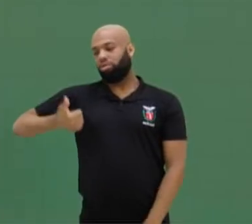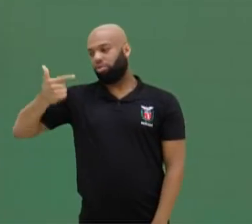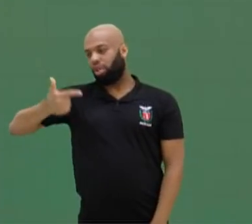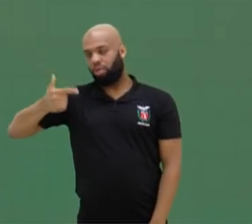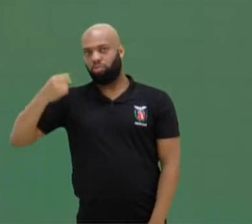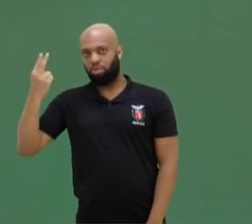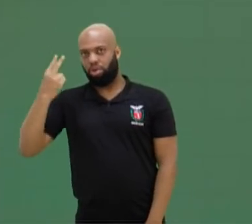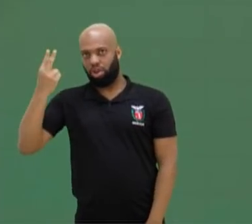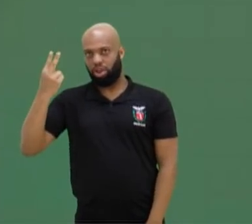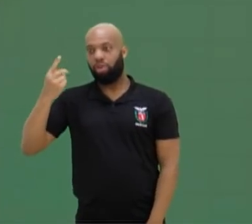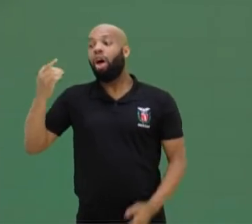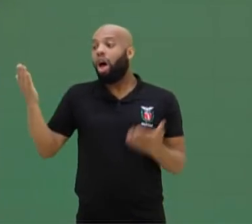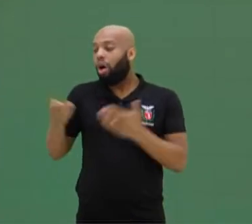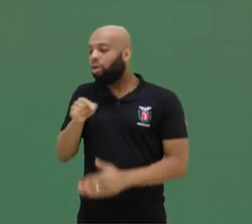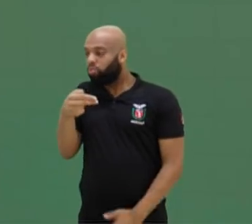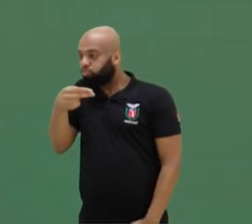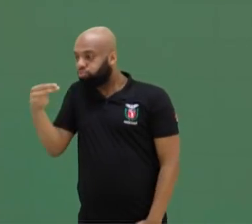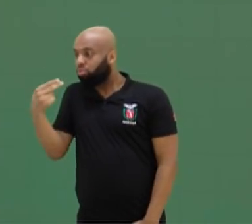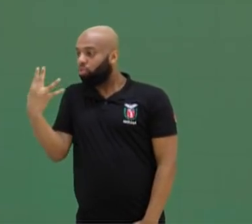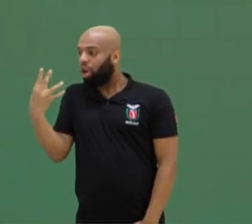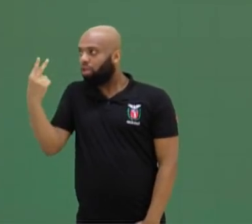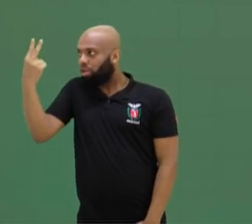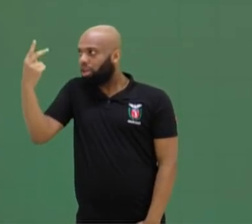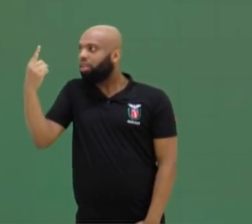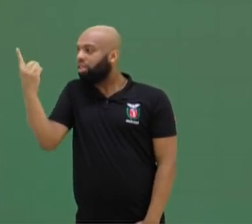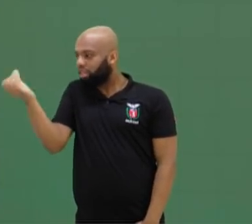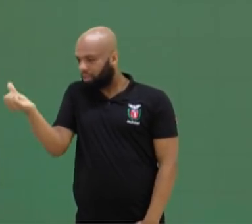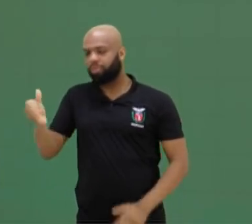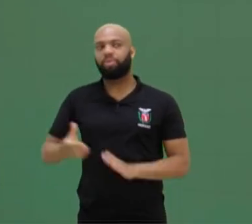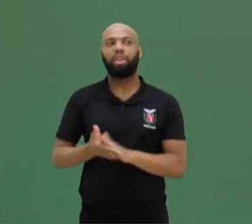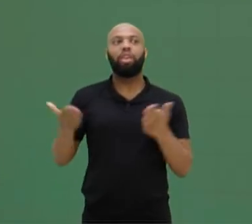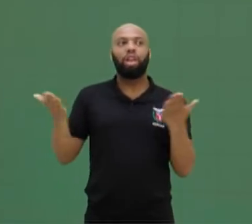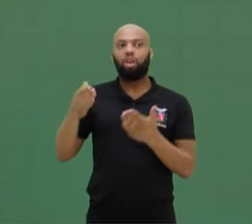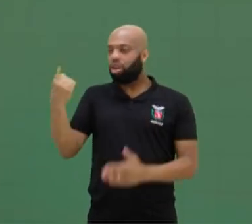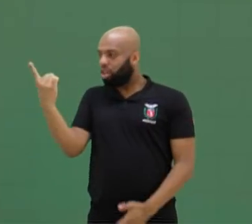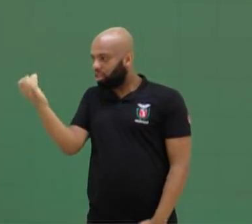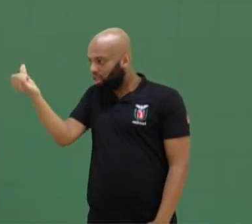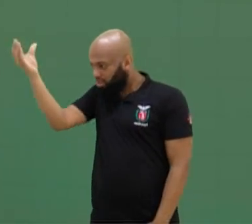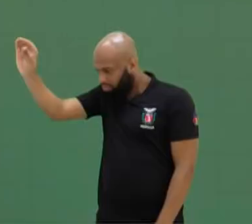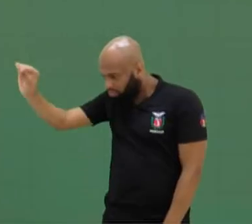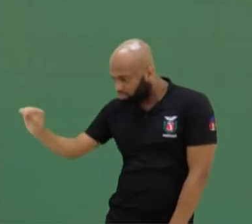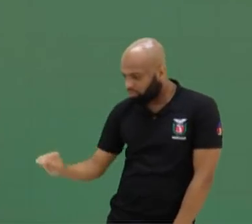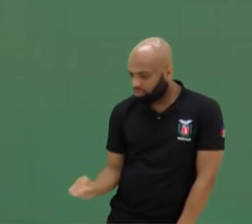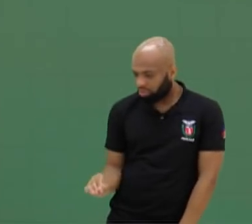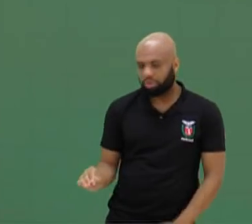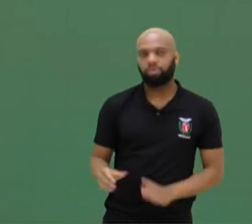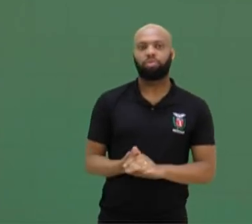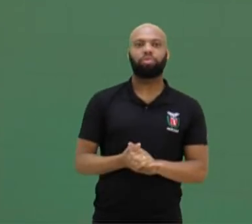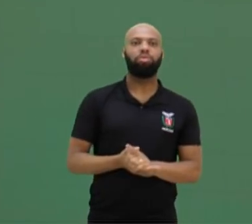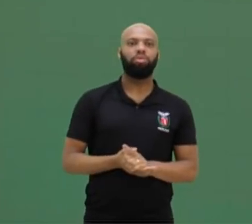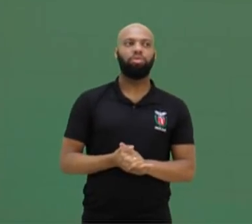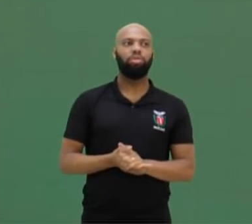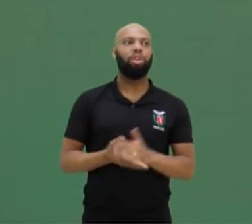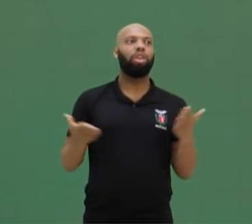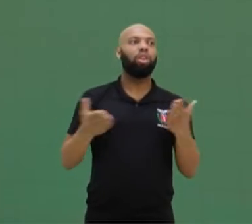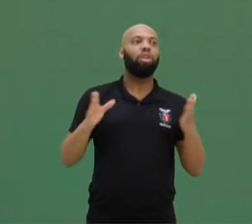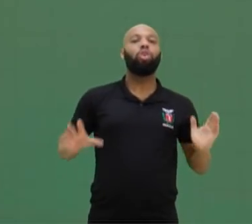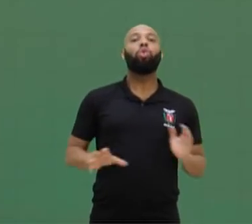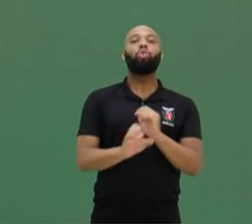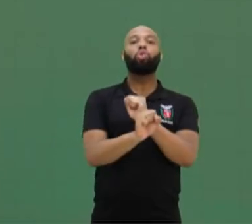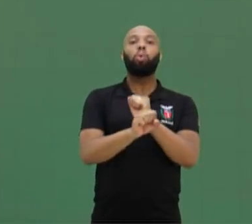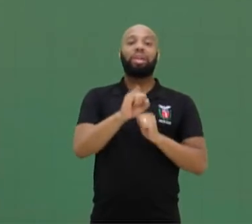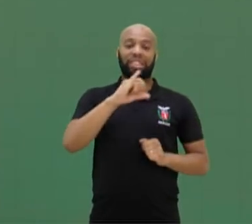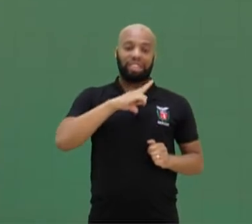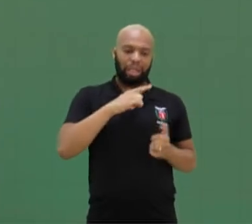16. Agora o que você faz? Passa esse 16, traz ele para cá e soma os